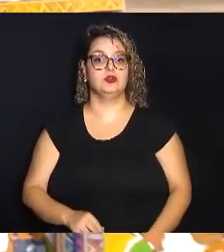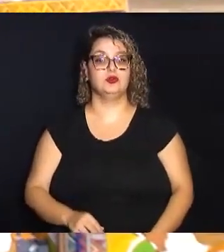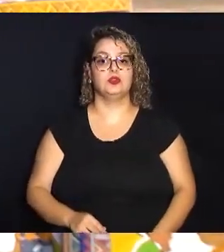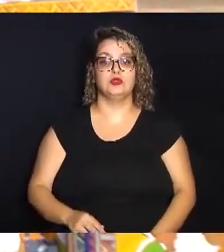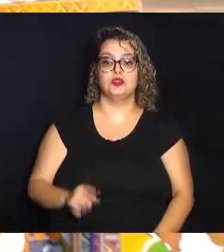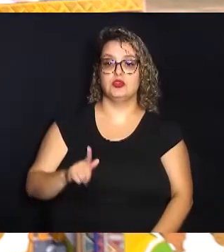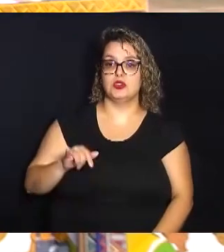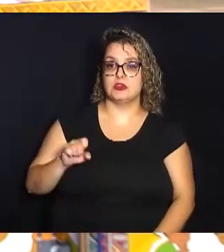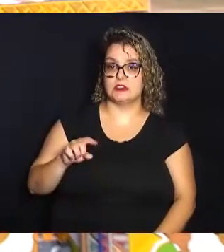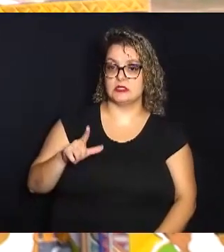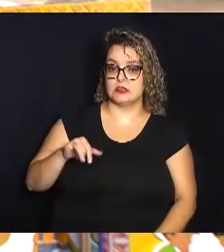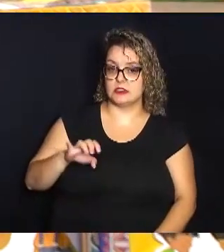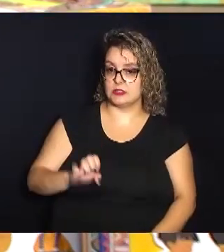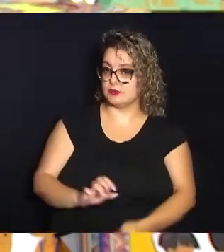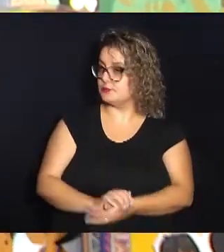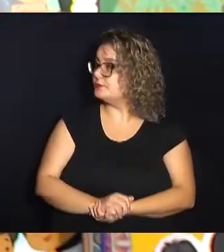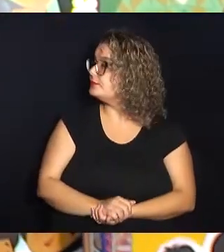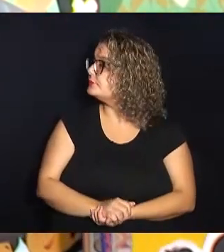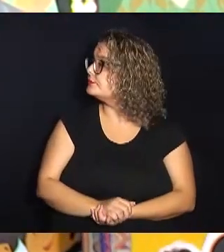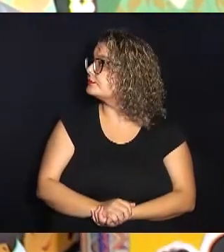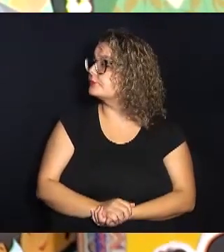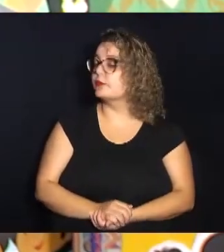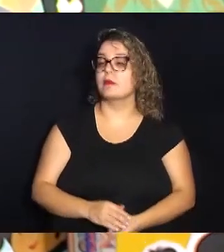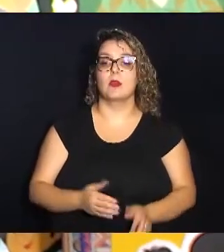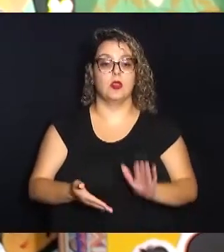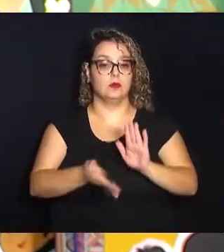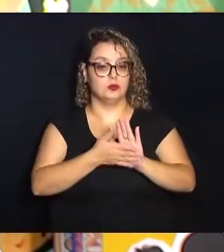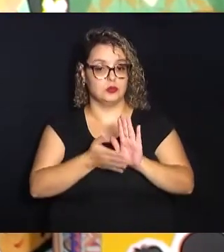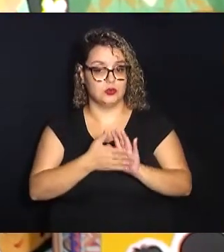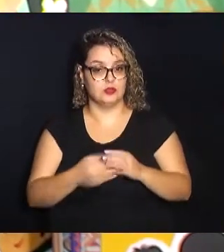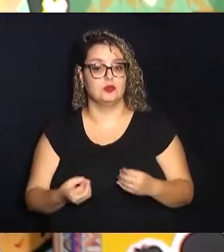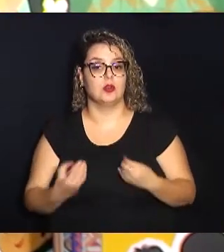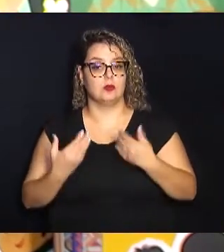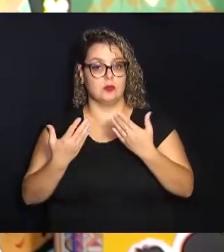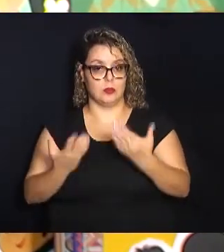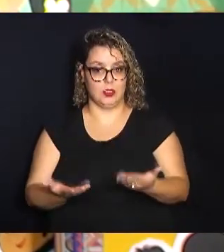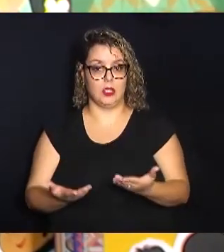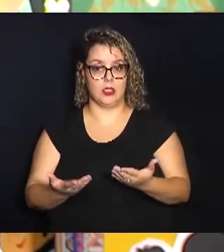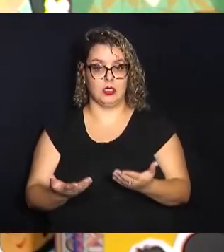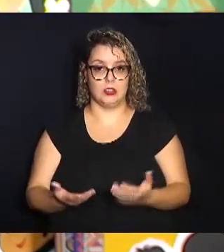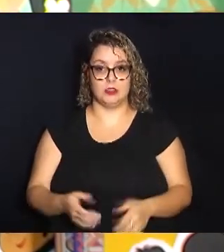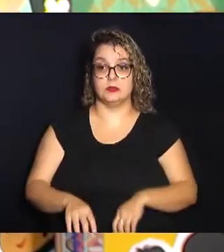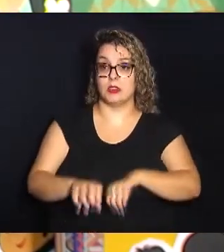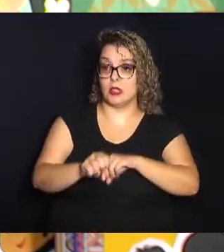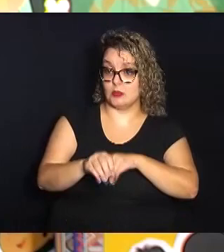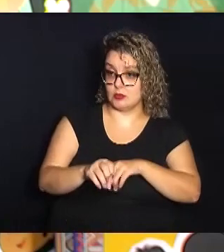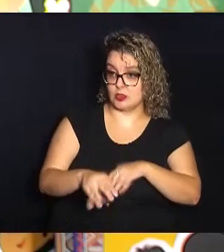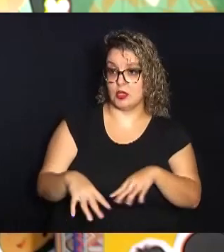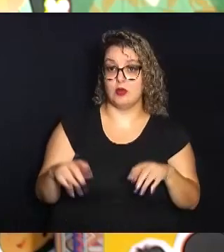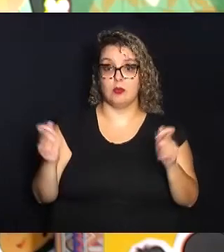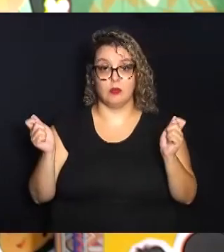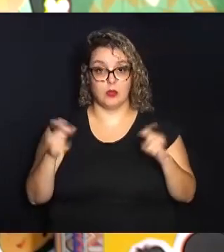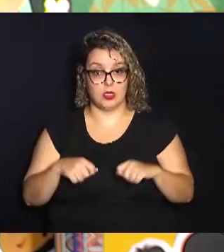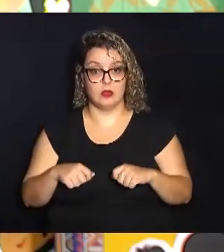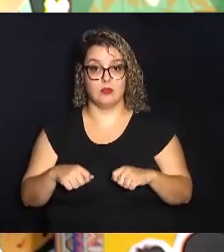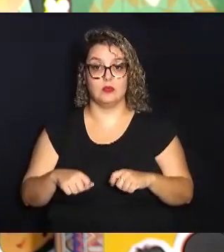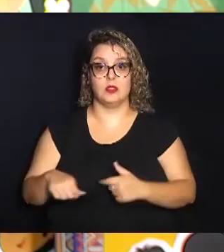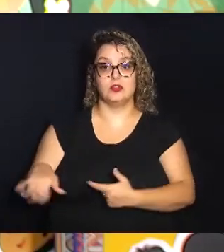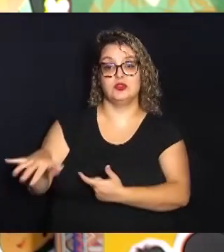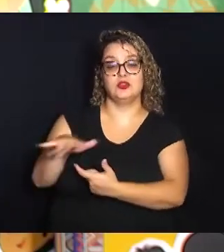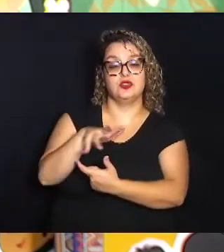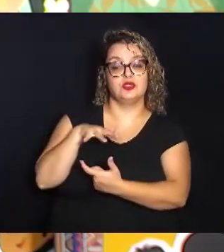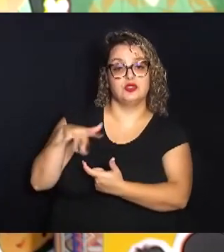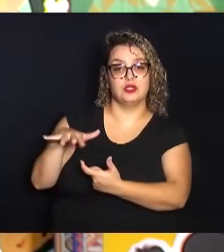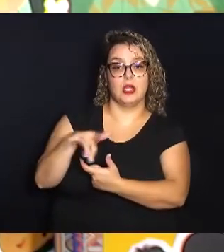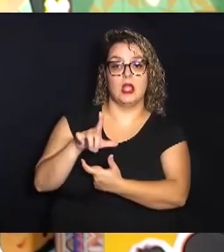Gislene Antônio a proposta da editora na verdade é trazer através da educação né Eh a possibilidade de